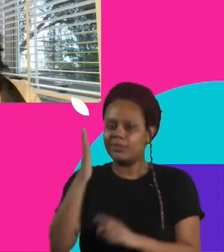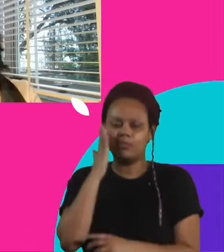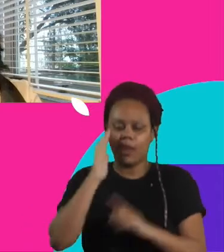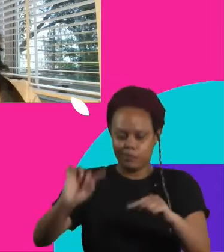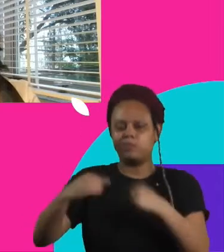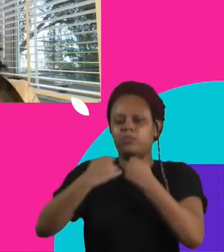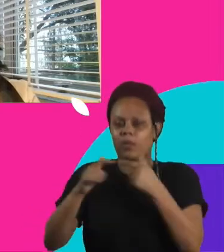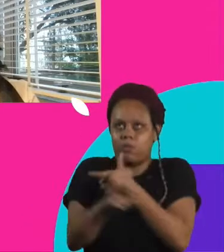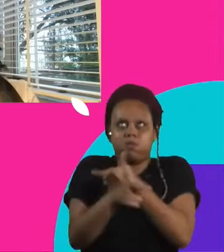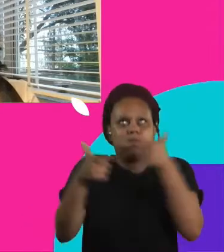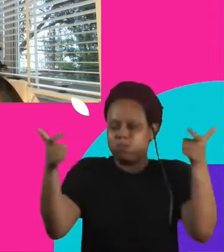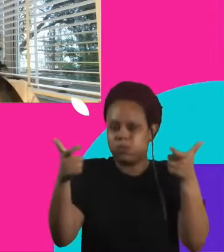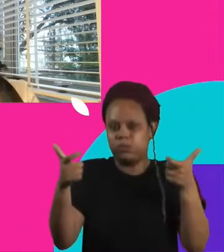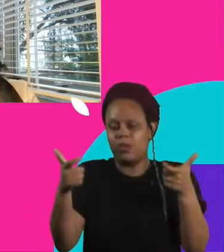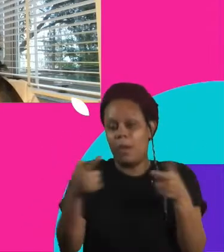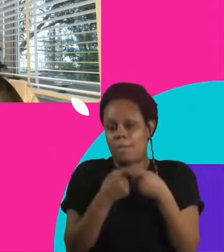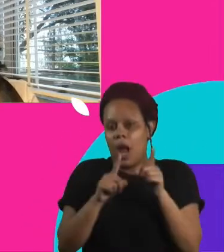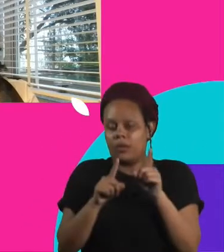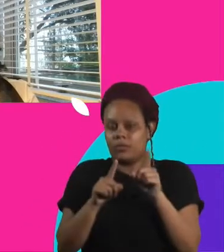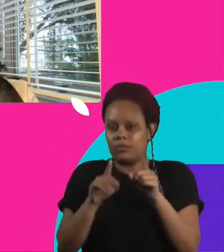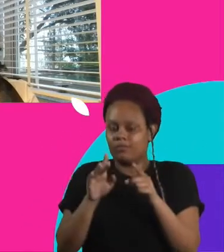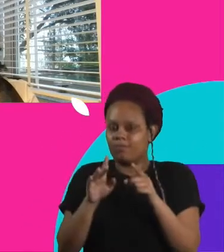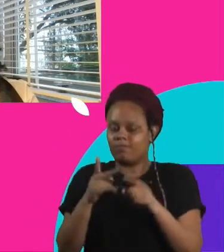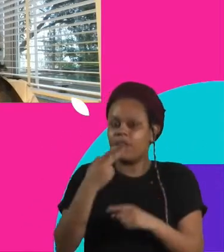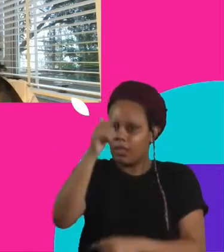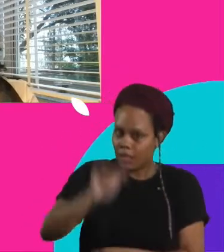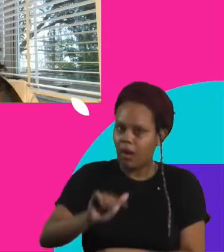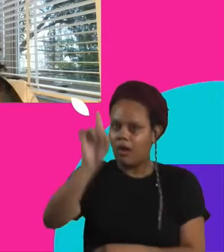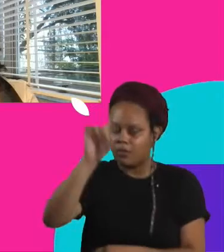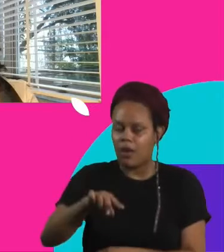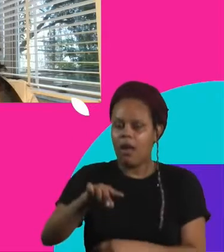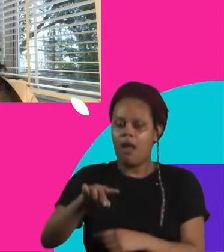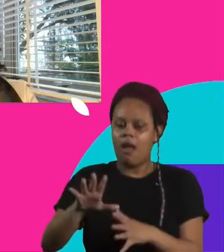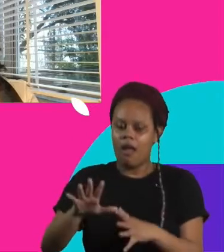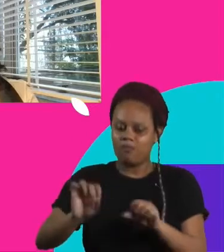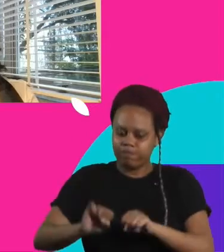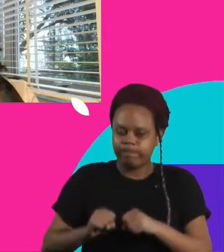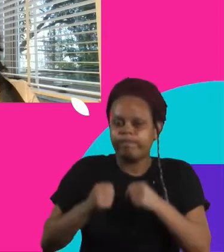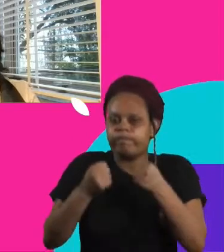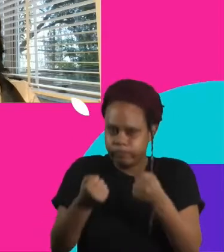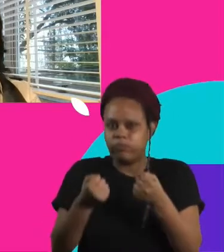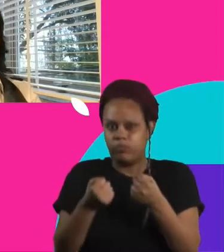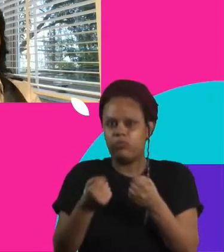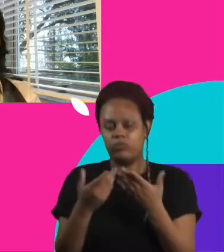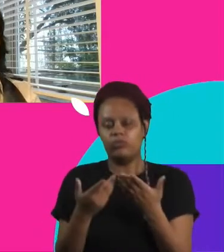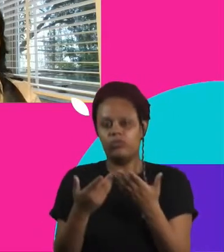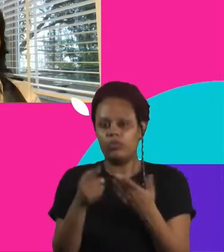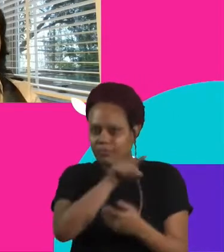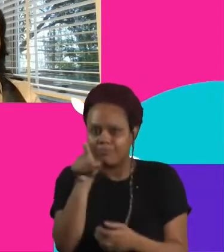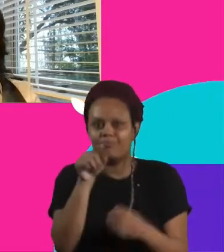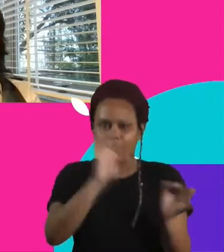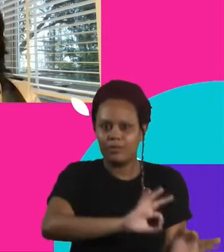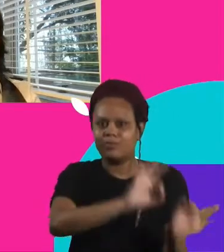que é um convite para todo mundo que está nos ouvindo aqui, que vai nos ouvir depois, que está acessando a plataforma, que vai ficar no